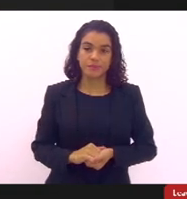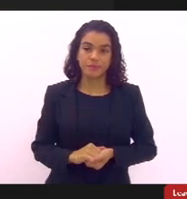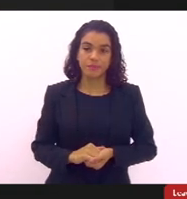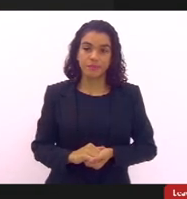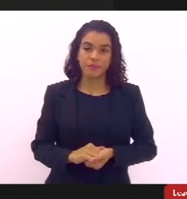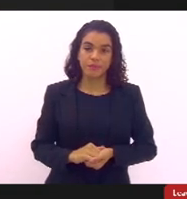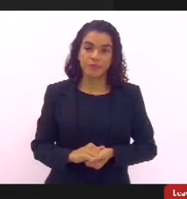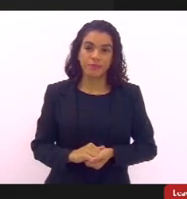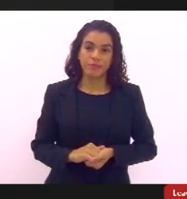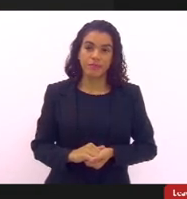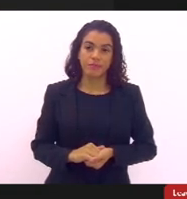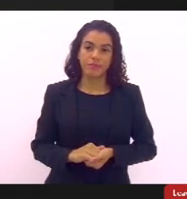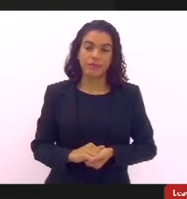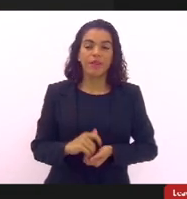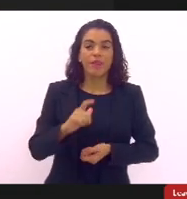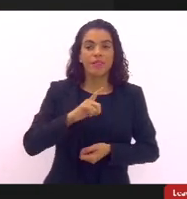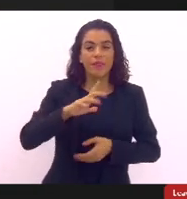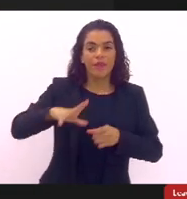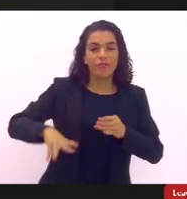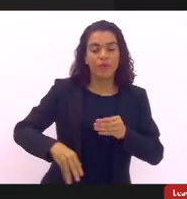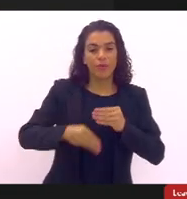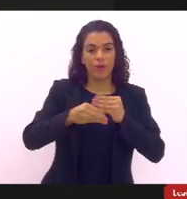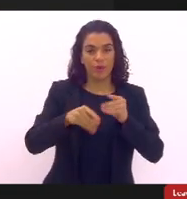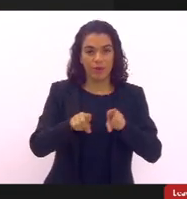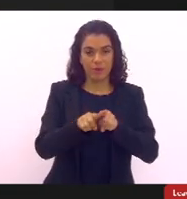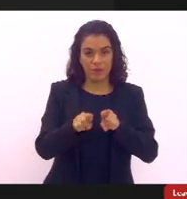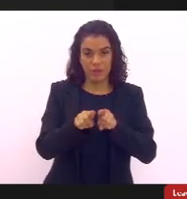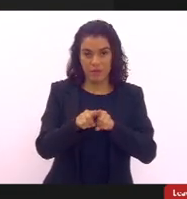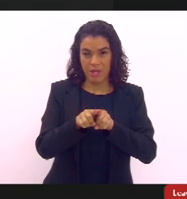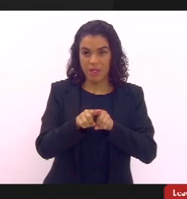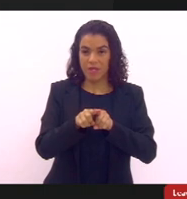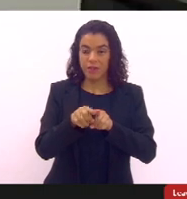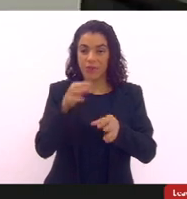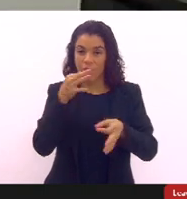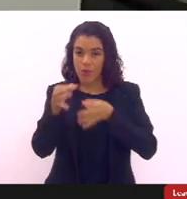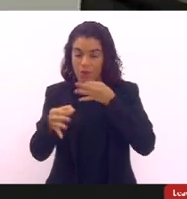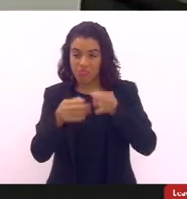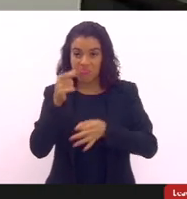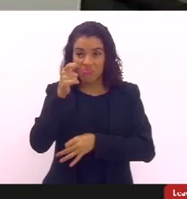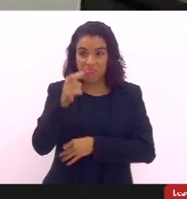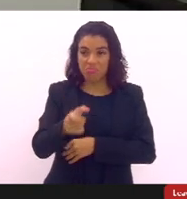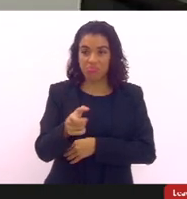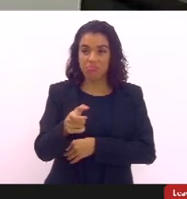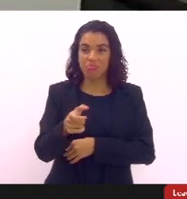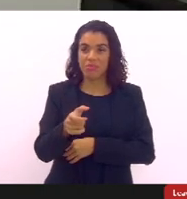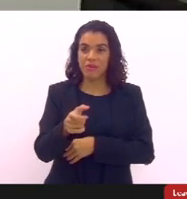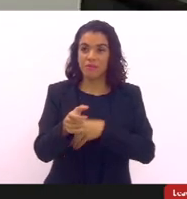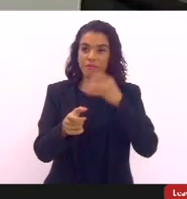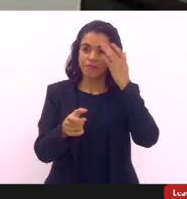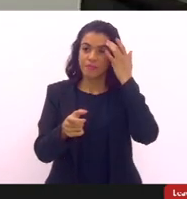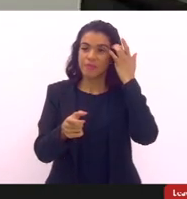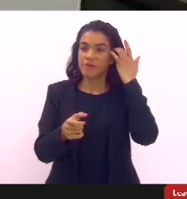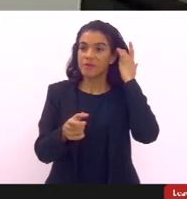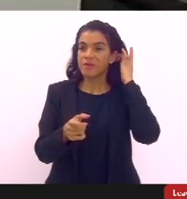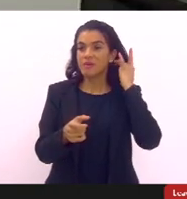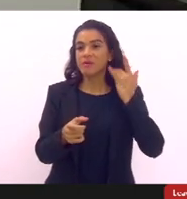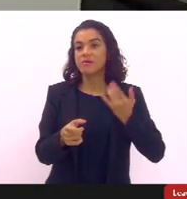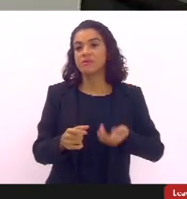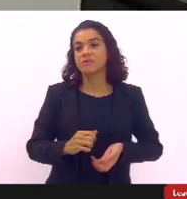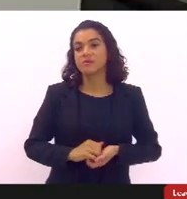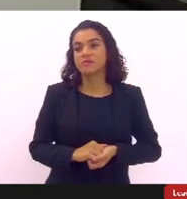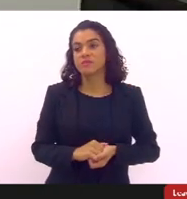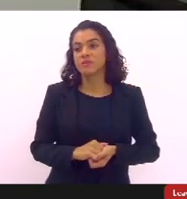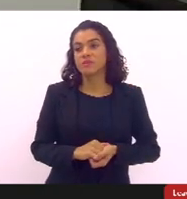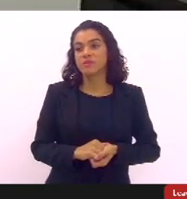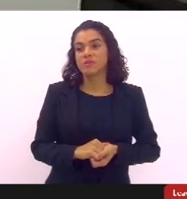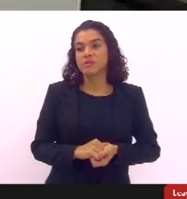Aproveitar, né, que teve uma colocação aqui no nosso chat que eu achei super interessante, que foi colocado, que foi